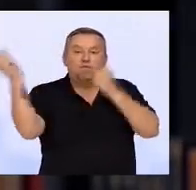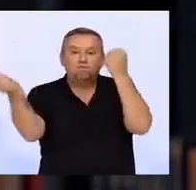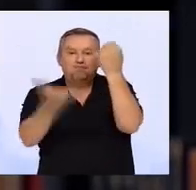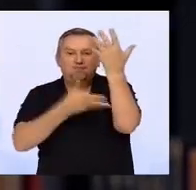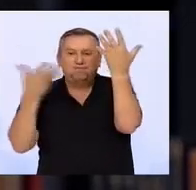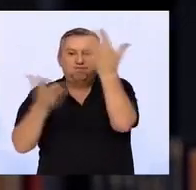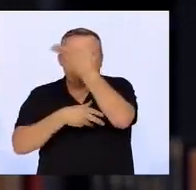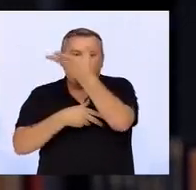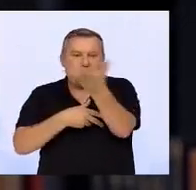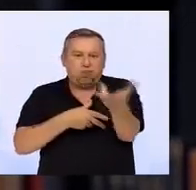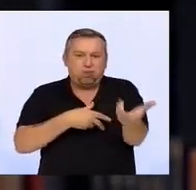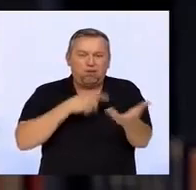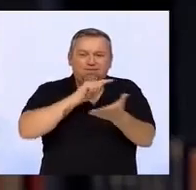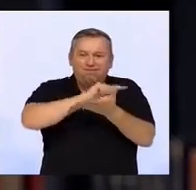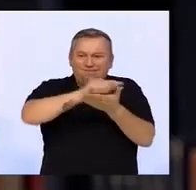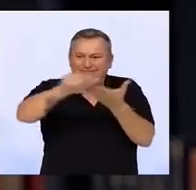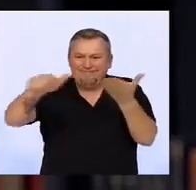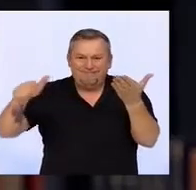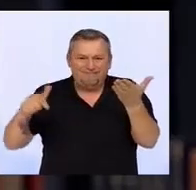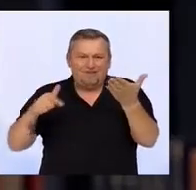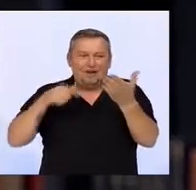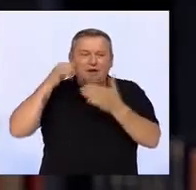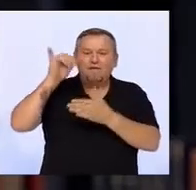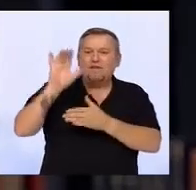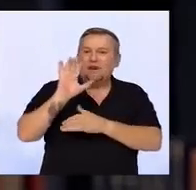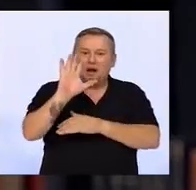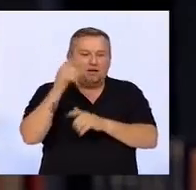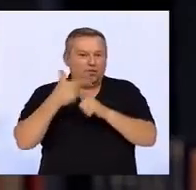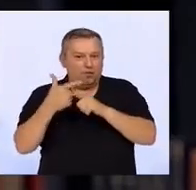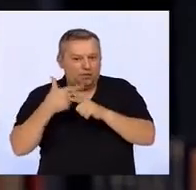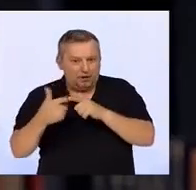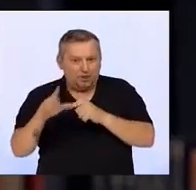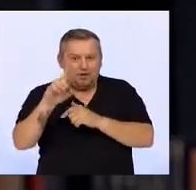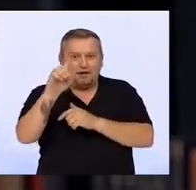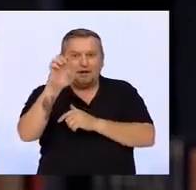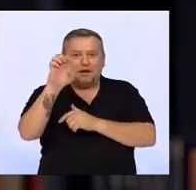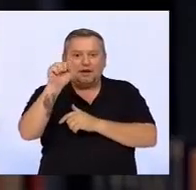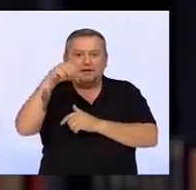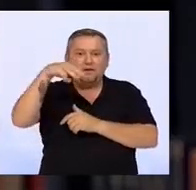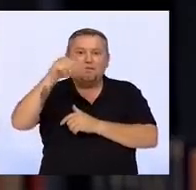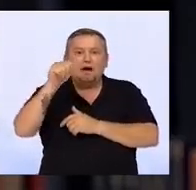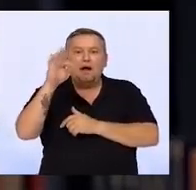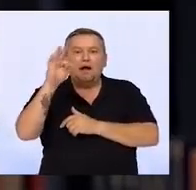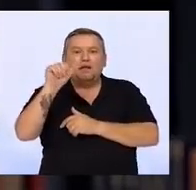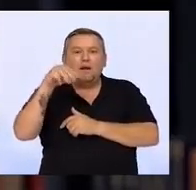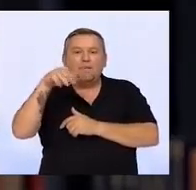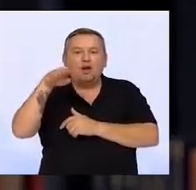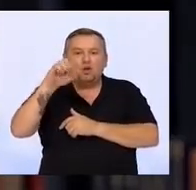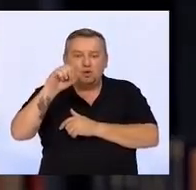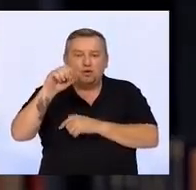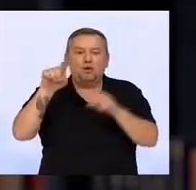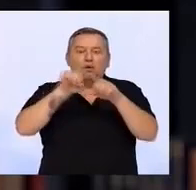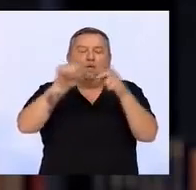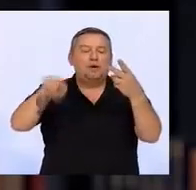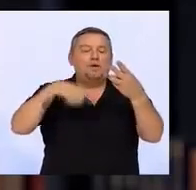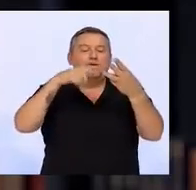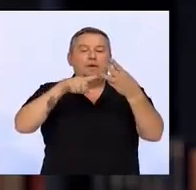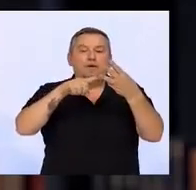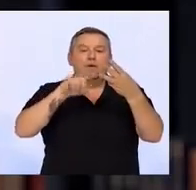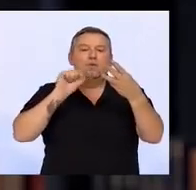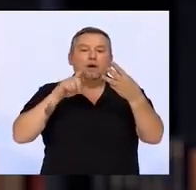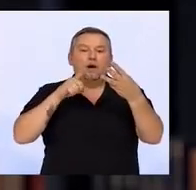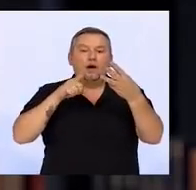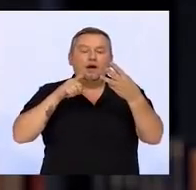mais eficiente, uma agricultura mais moderna, com muita tecnologia de agroecologia. E terceiro, sair da dependência do